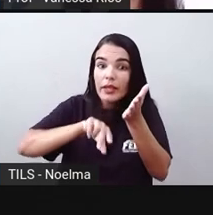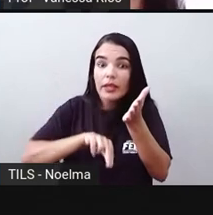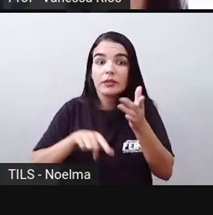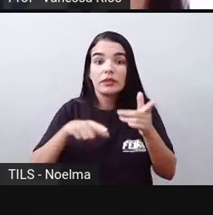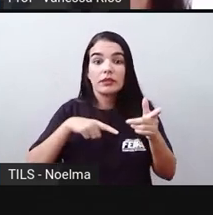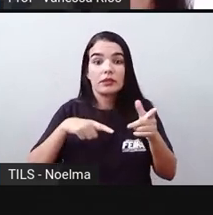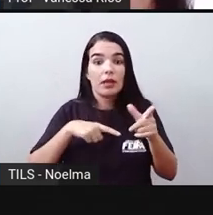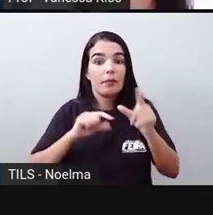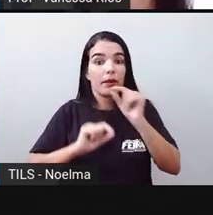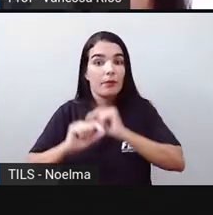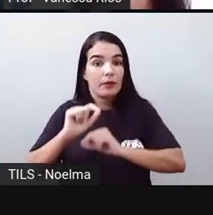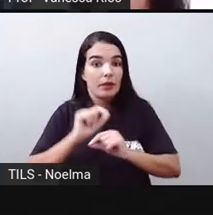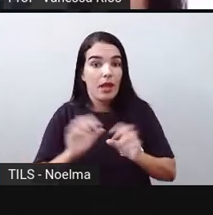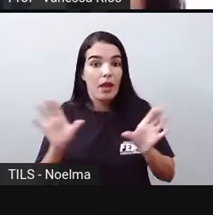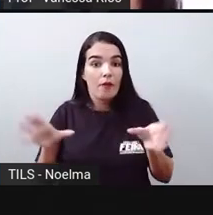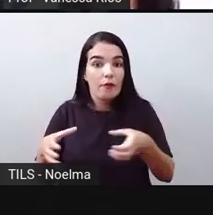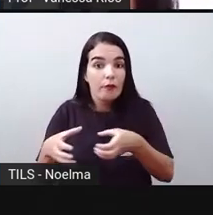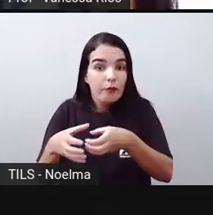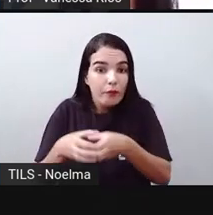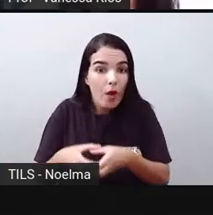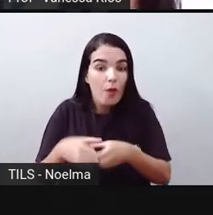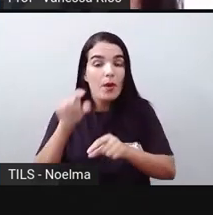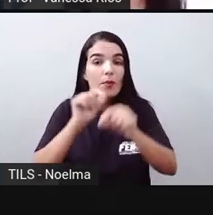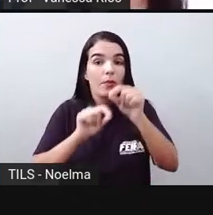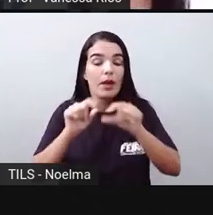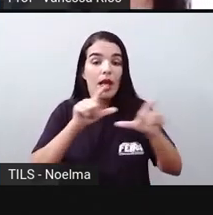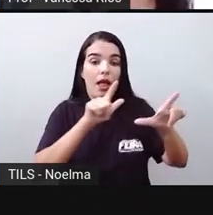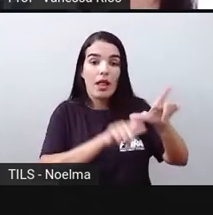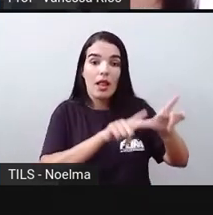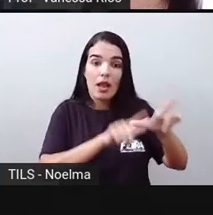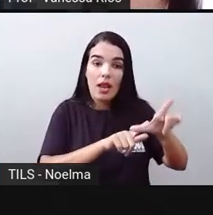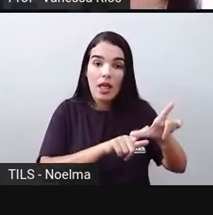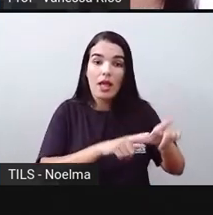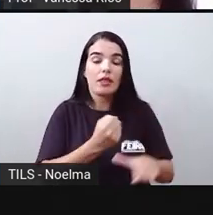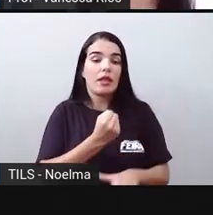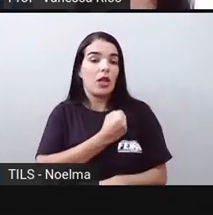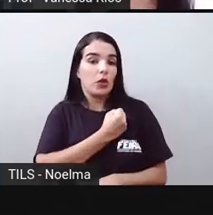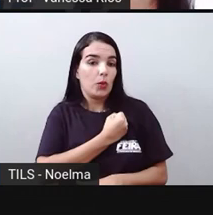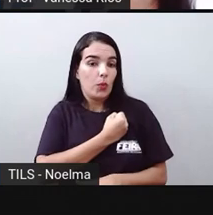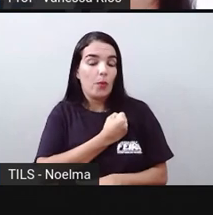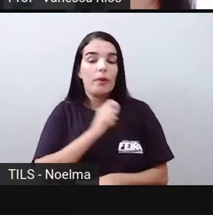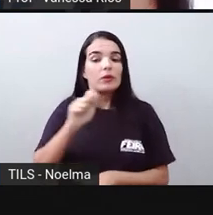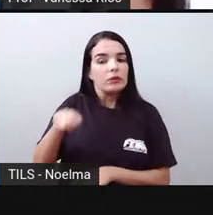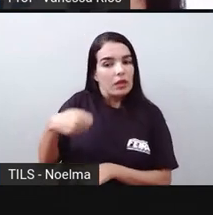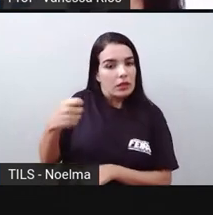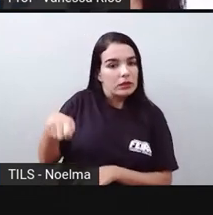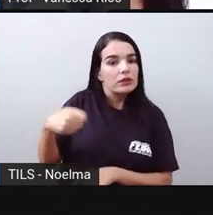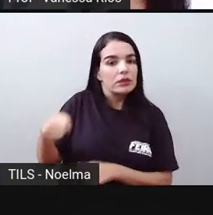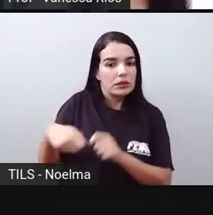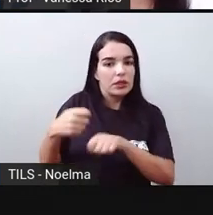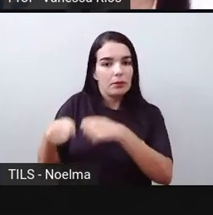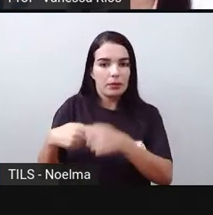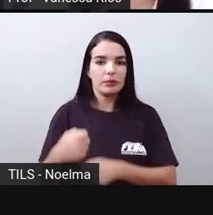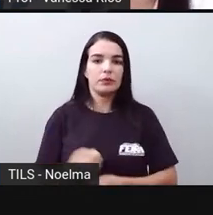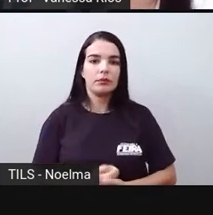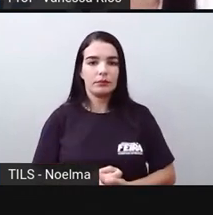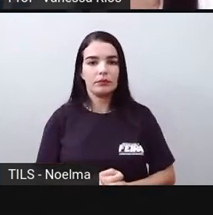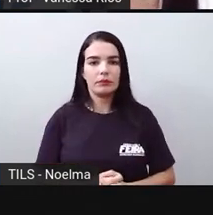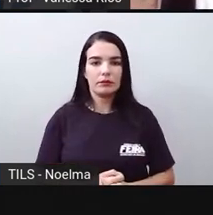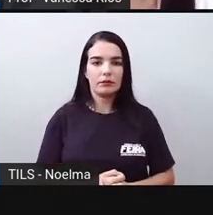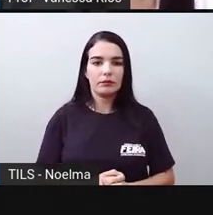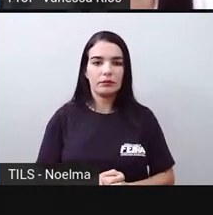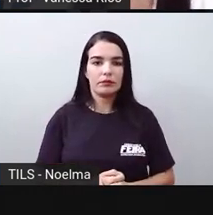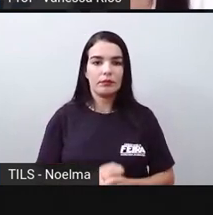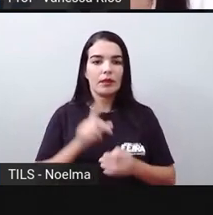localização desses pontos, né, que possibilita aí a formação das letras, dos números e também de símbolos.